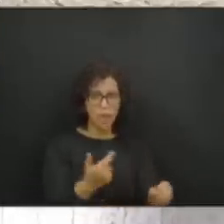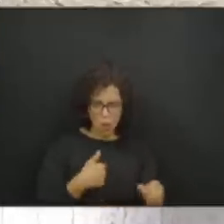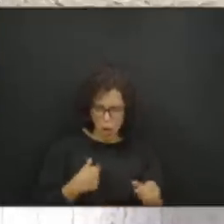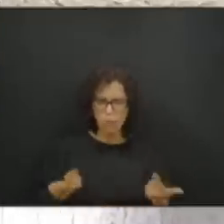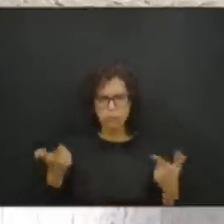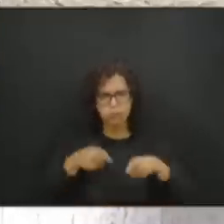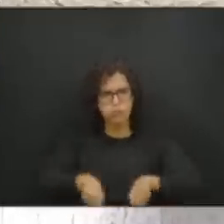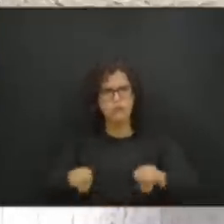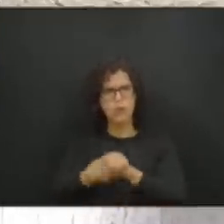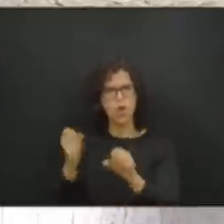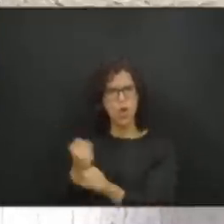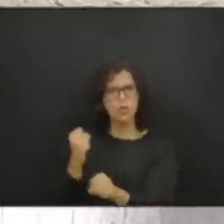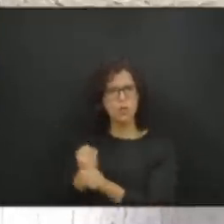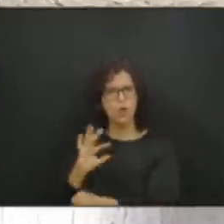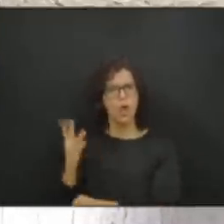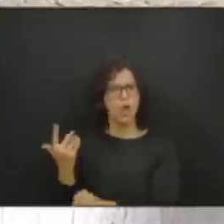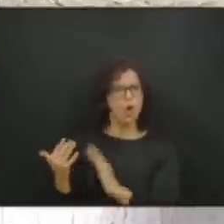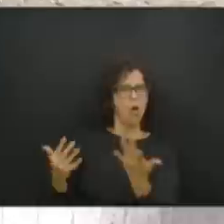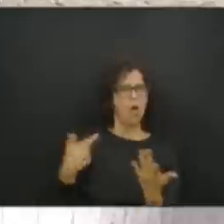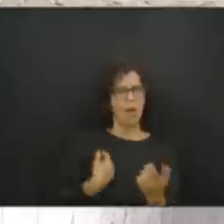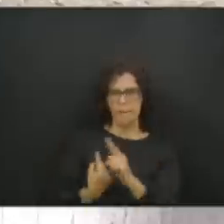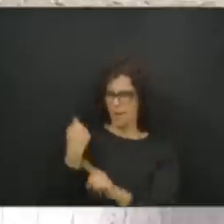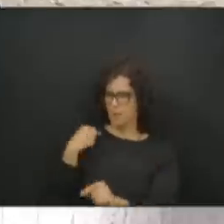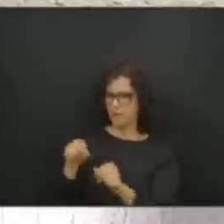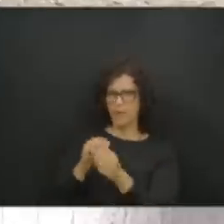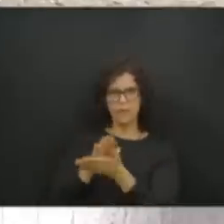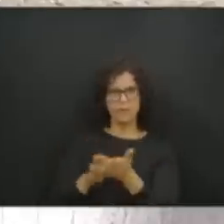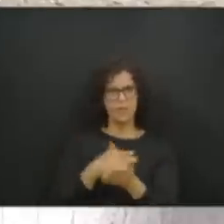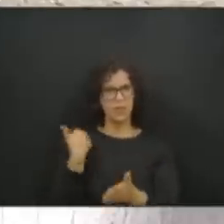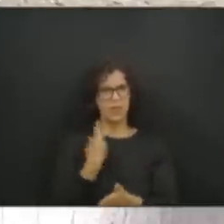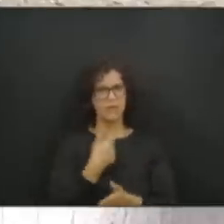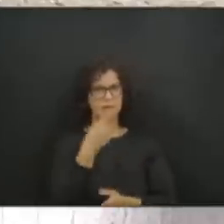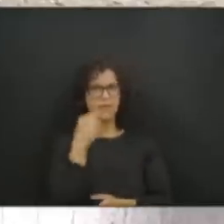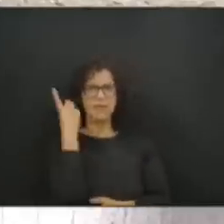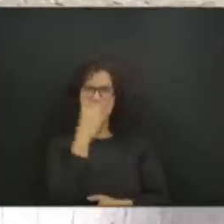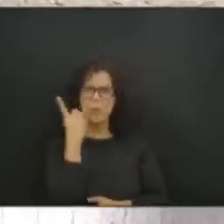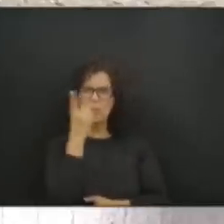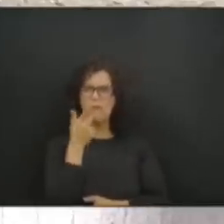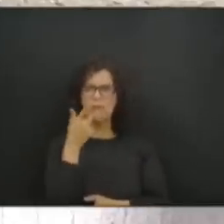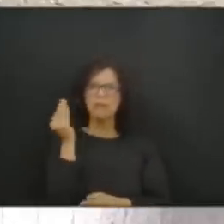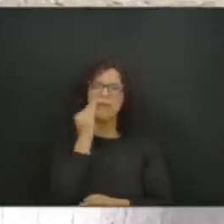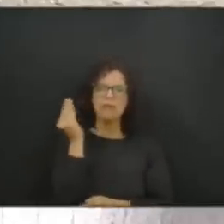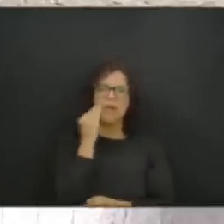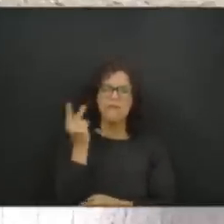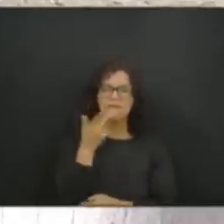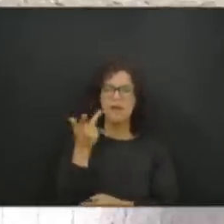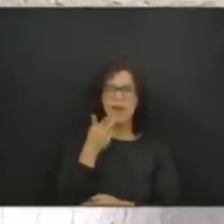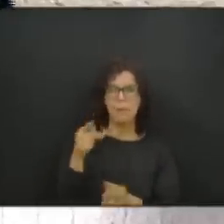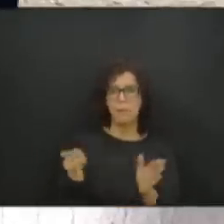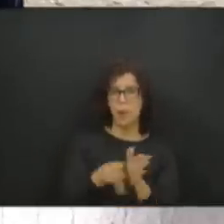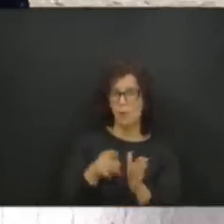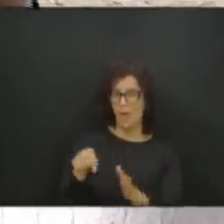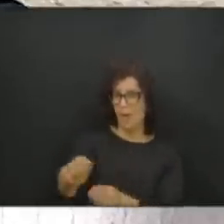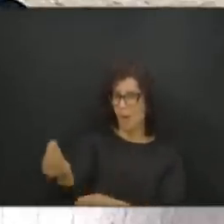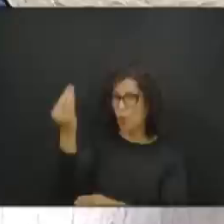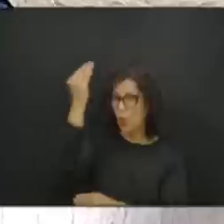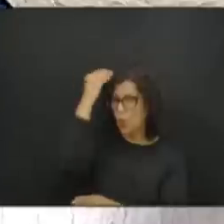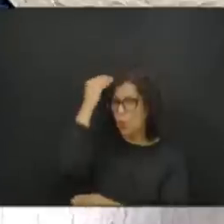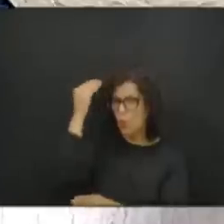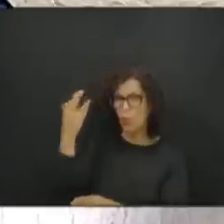as coisas que não fizeram no passado e a gente vem aqui ver deputados tentar jogar nas costas